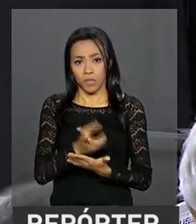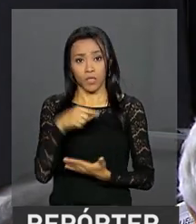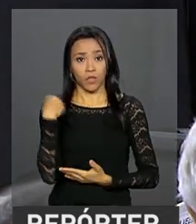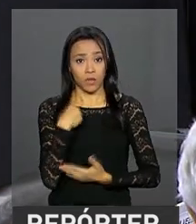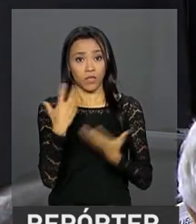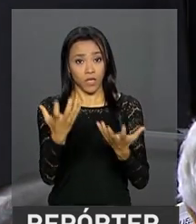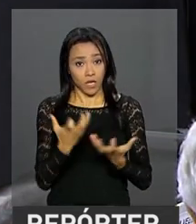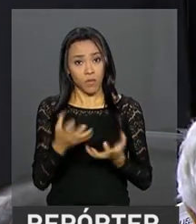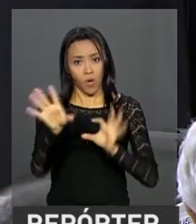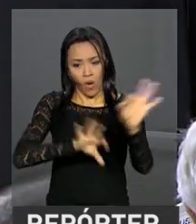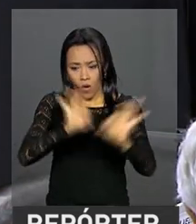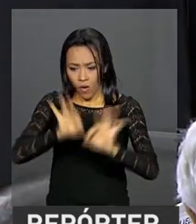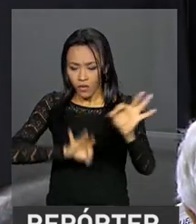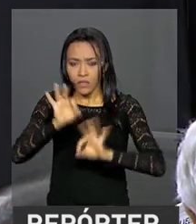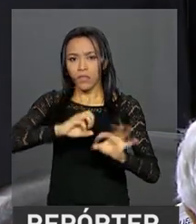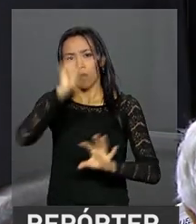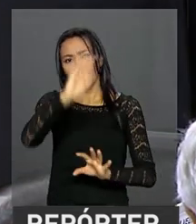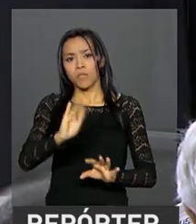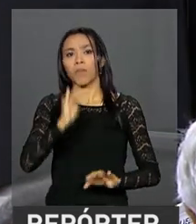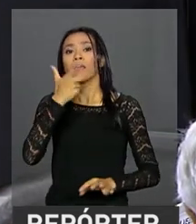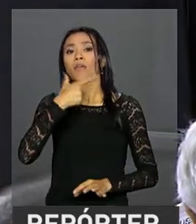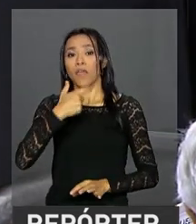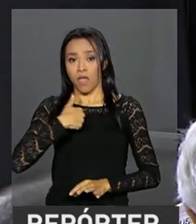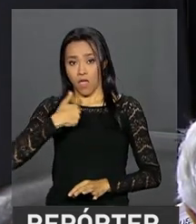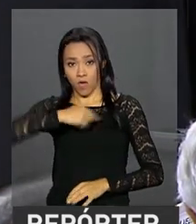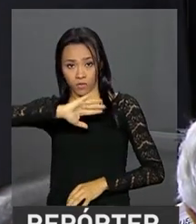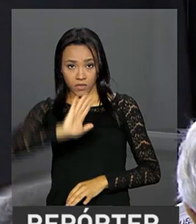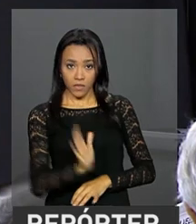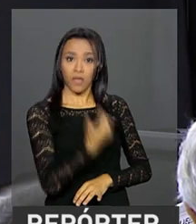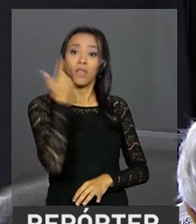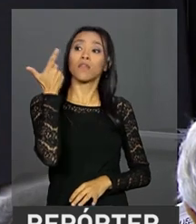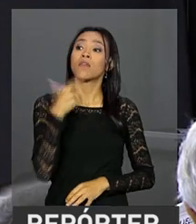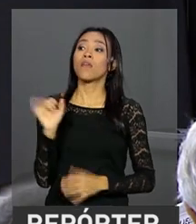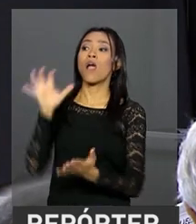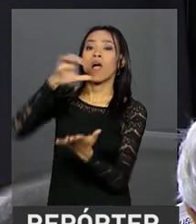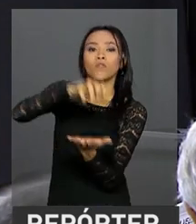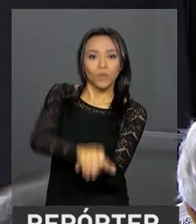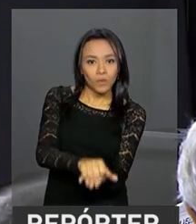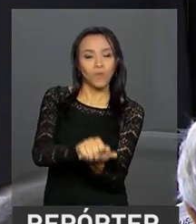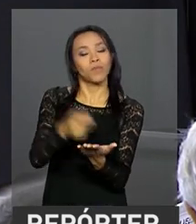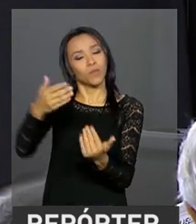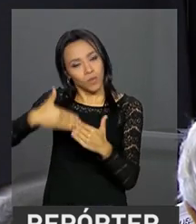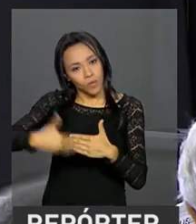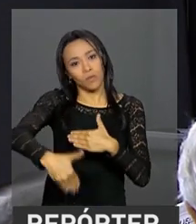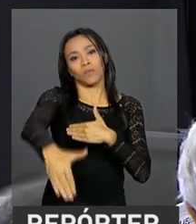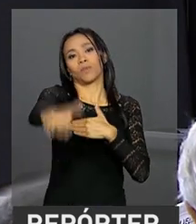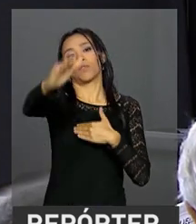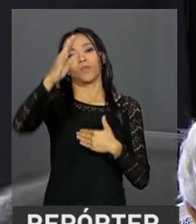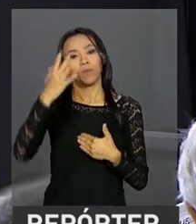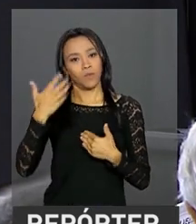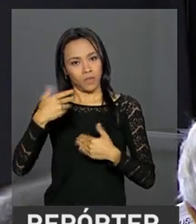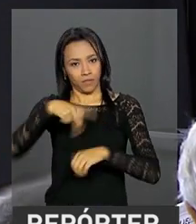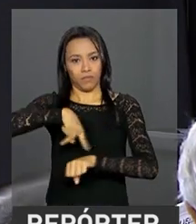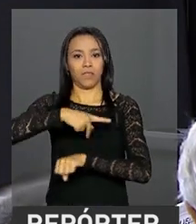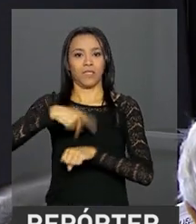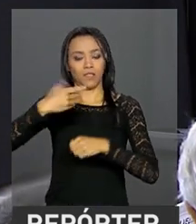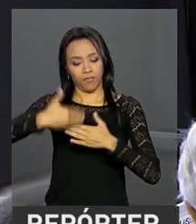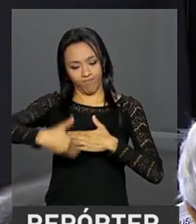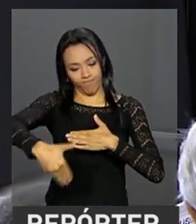trilhos para que quem venha depois possa simplesmente conduzir a locomotiva, mas com os trilhos